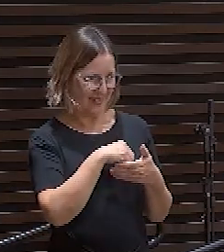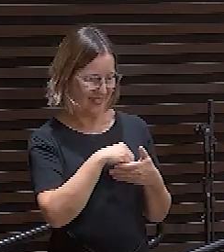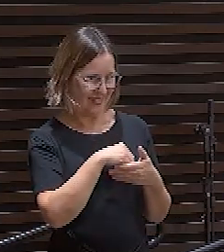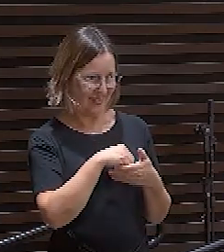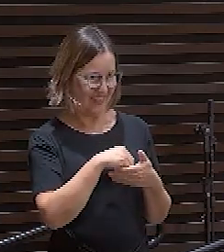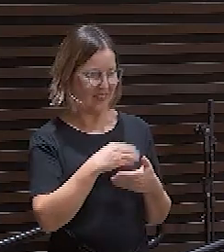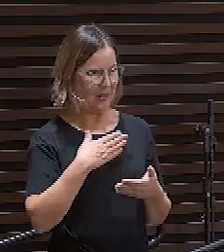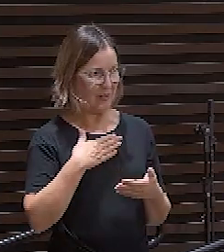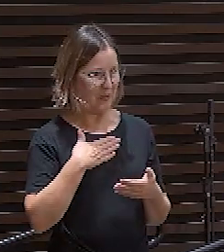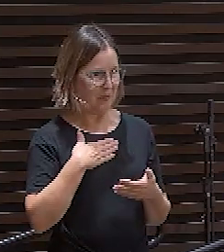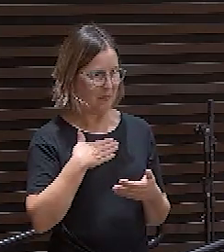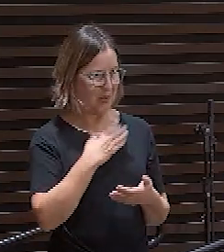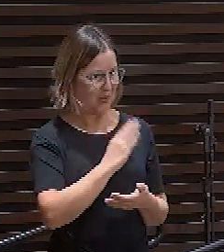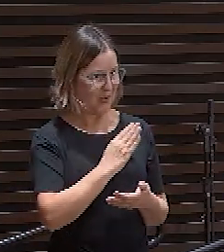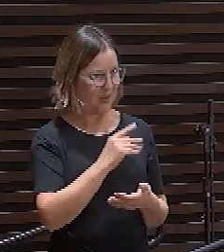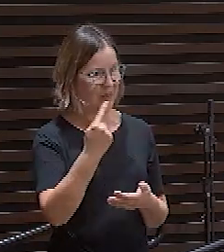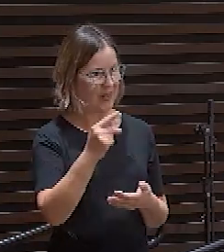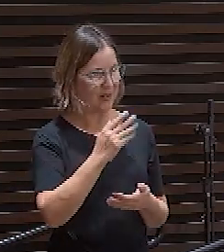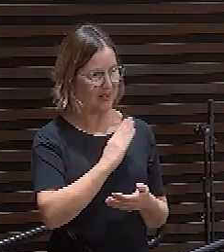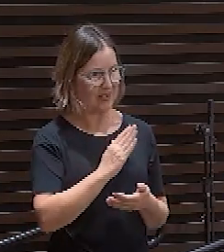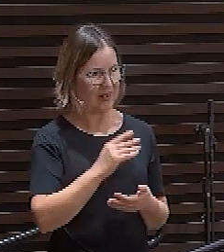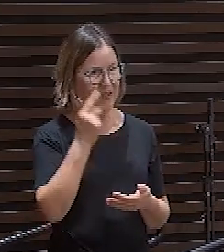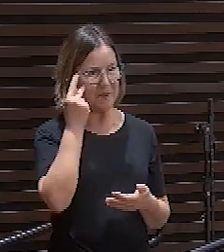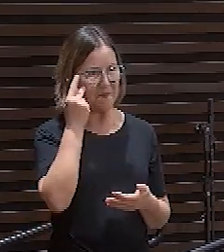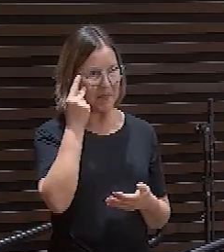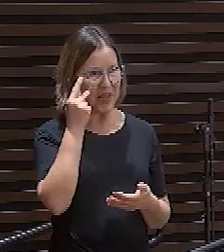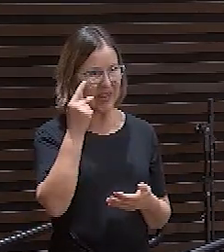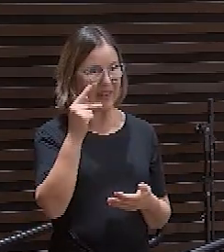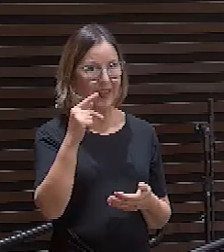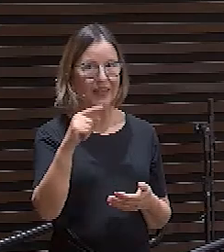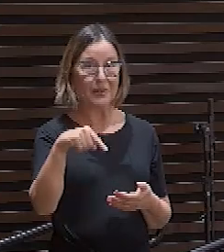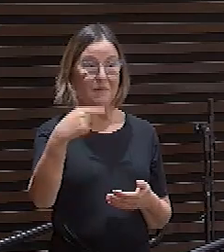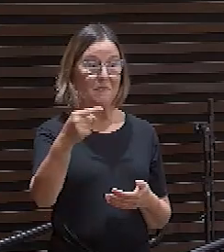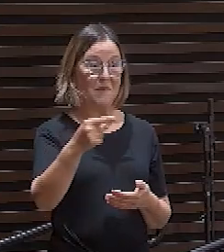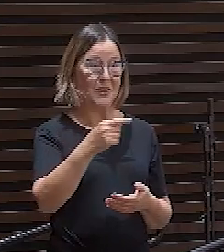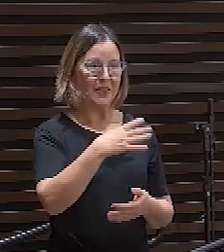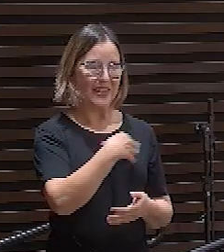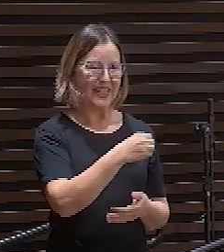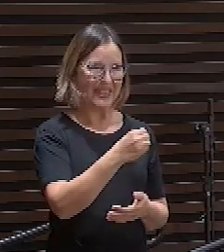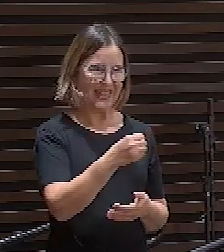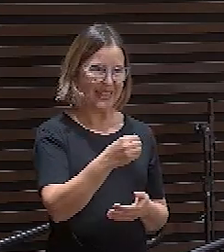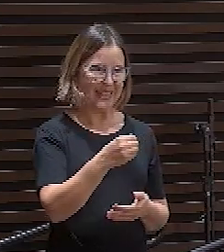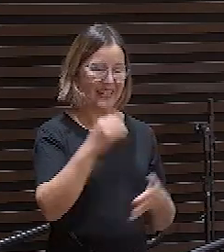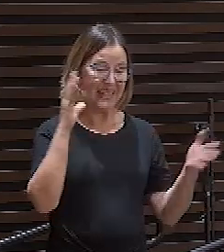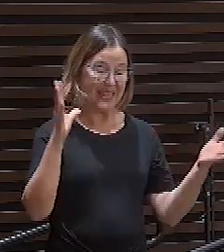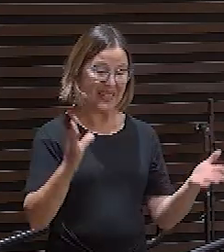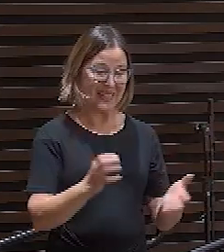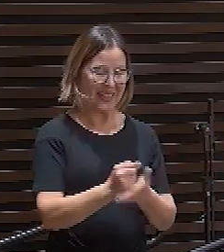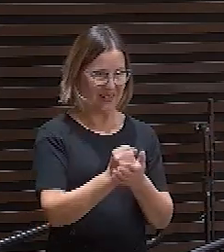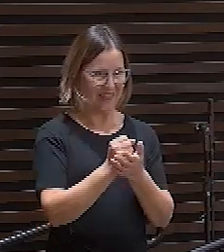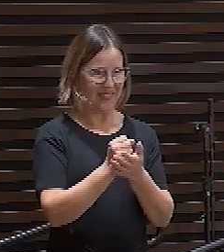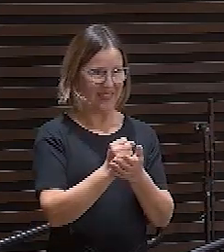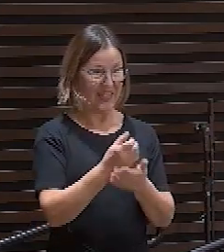coração, para que as próximas gerações sejam salvas e vão para a eternidade, como é